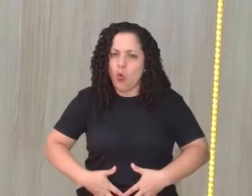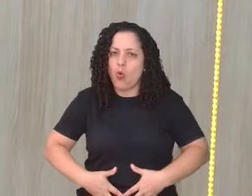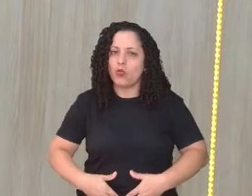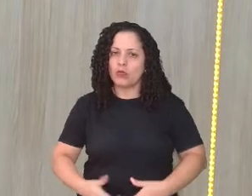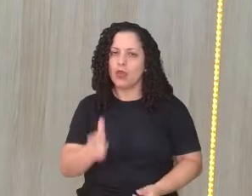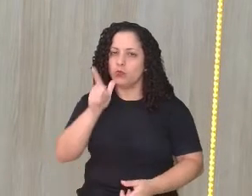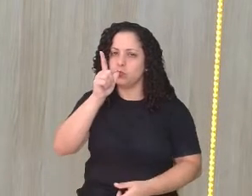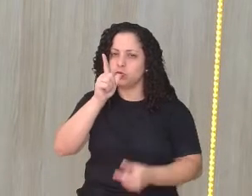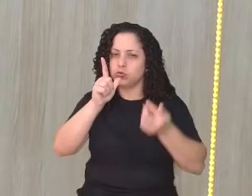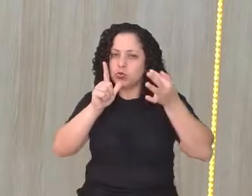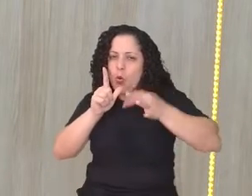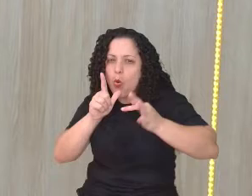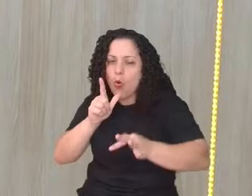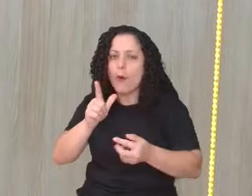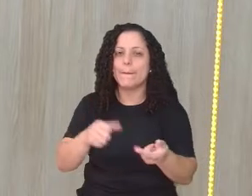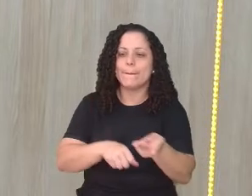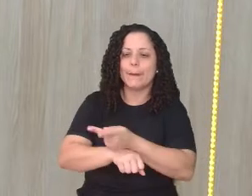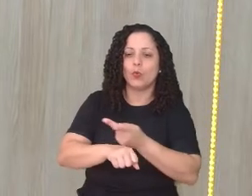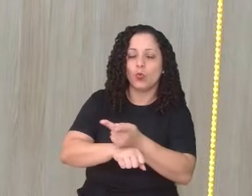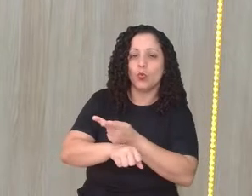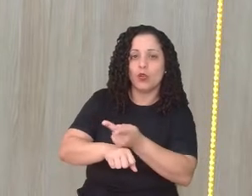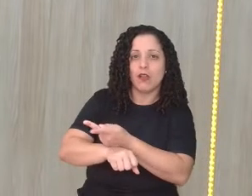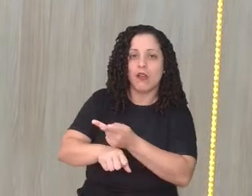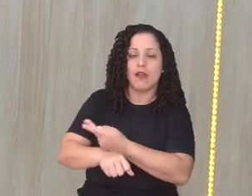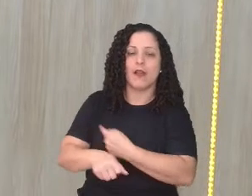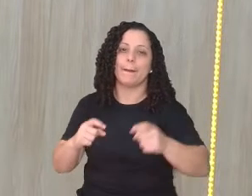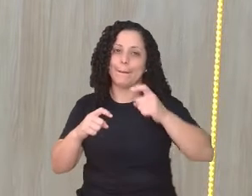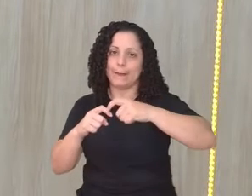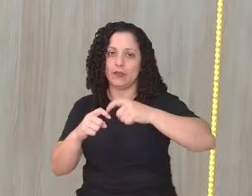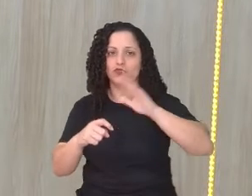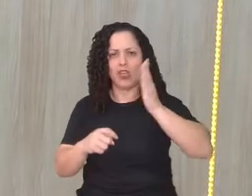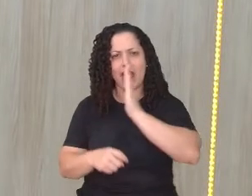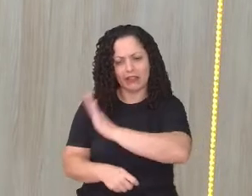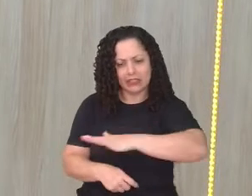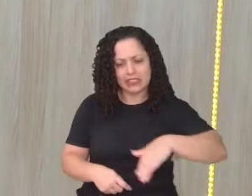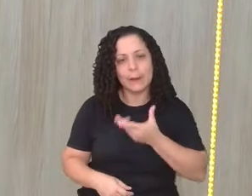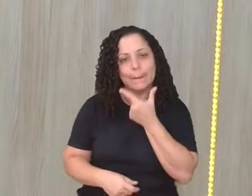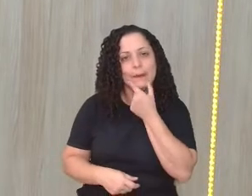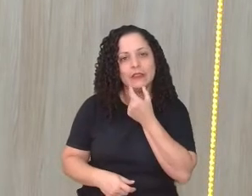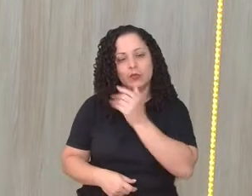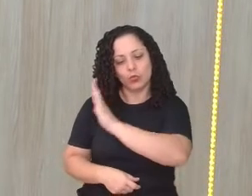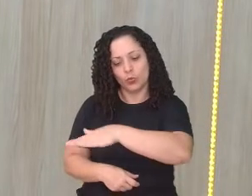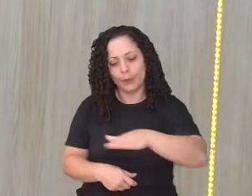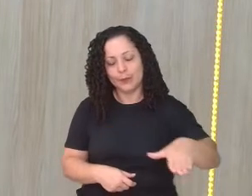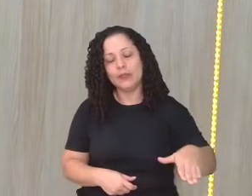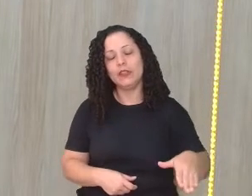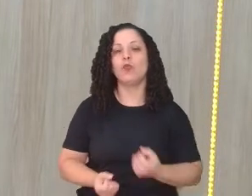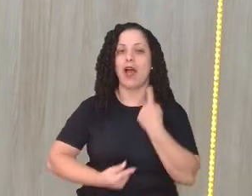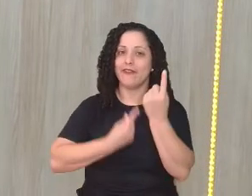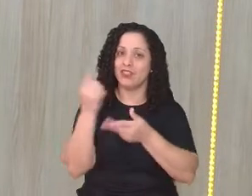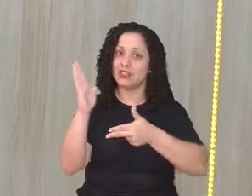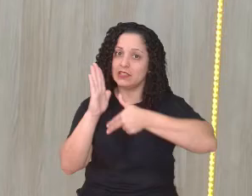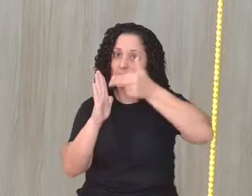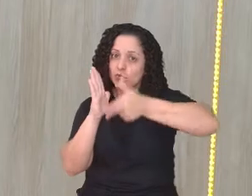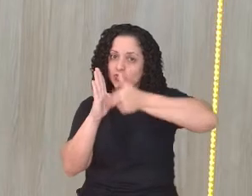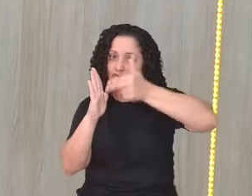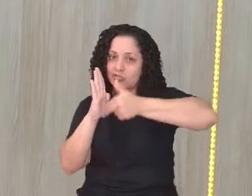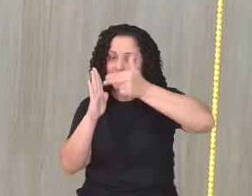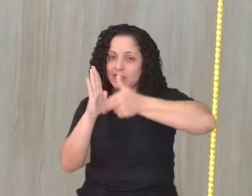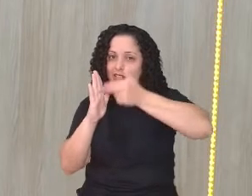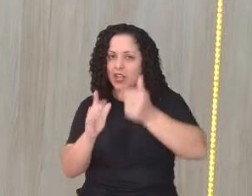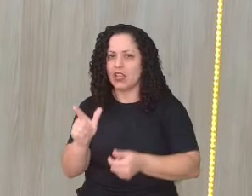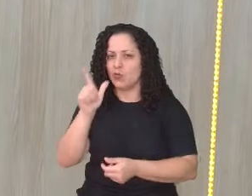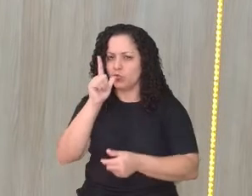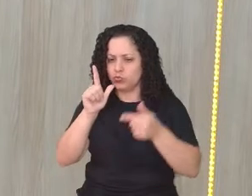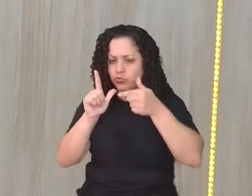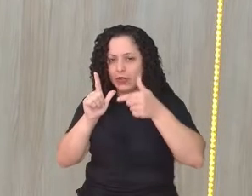médico. Existem criancinhas que têm doenças que já são acometidos, né, que precisam, às vezes, fazer cirurgia, se alguns